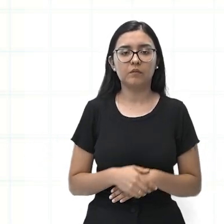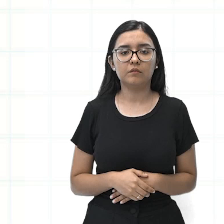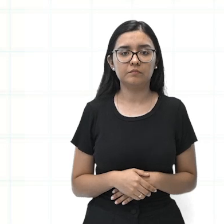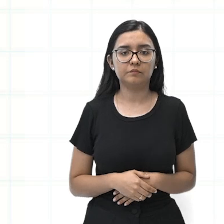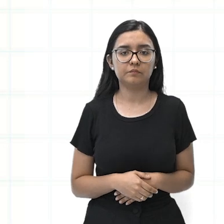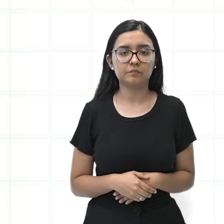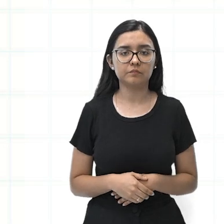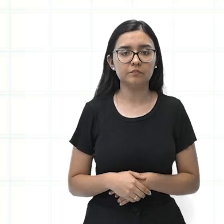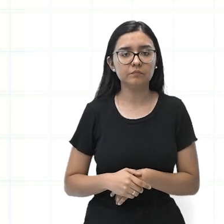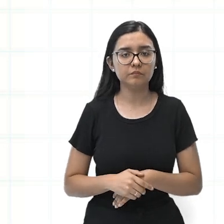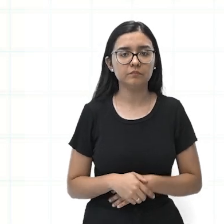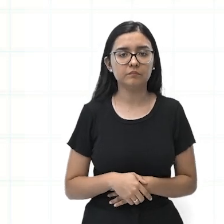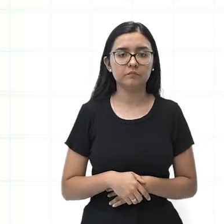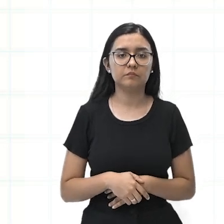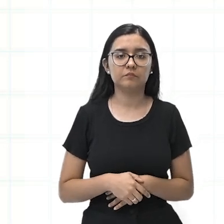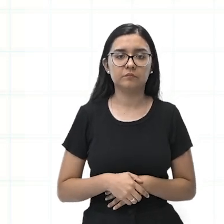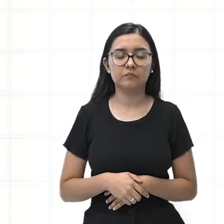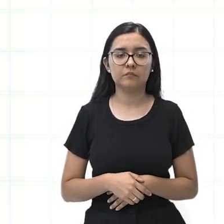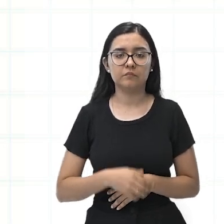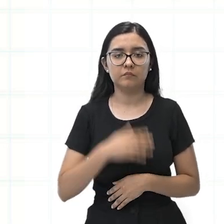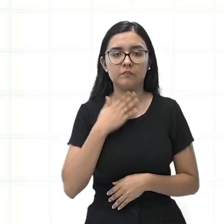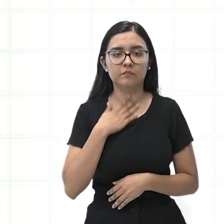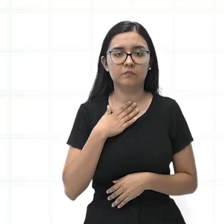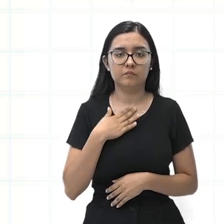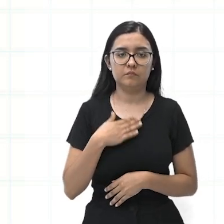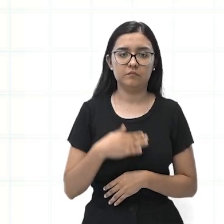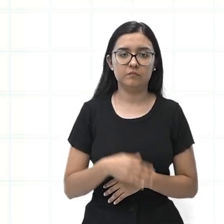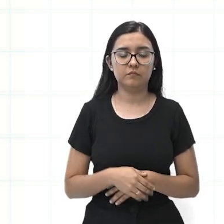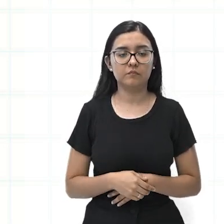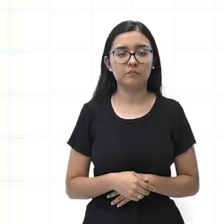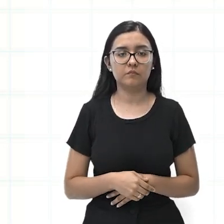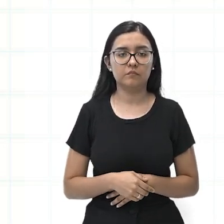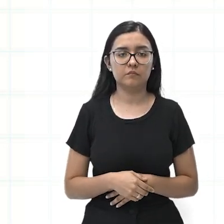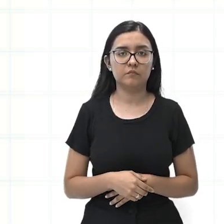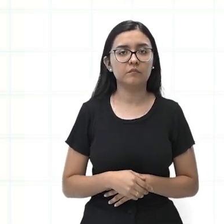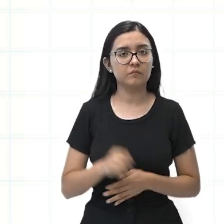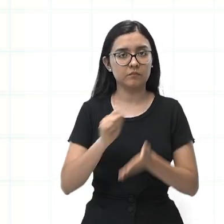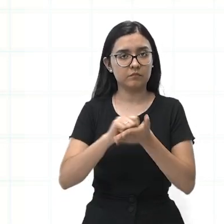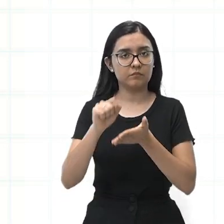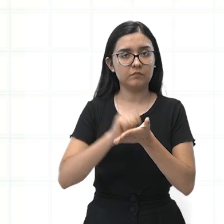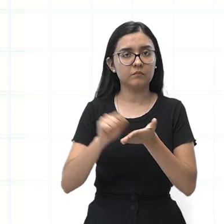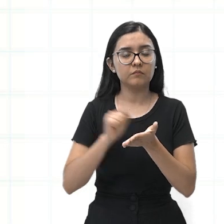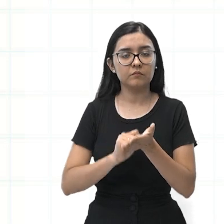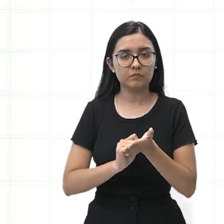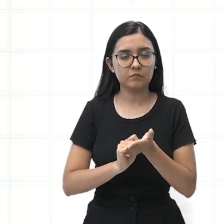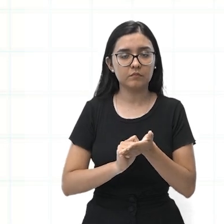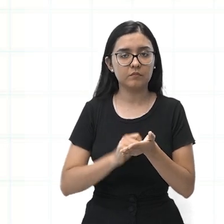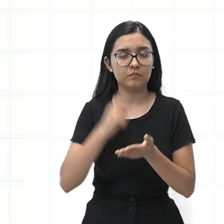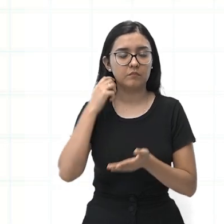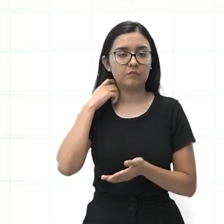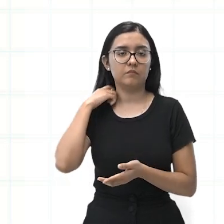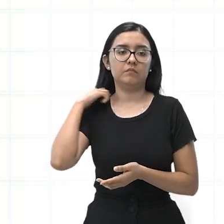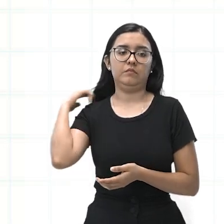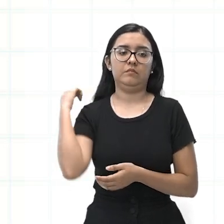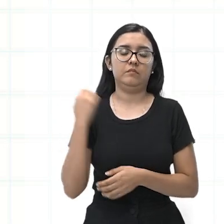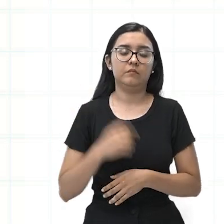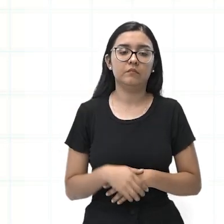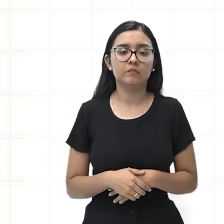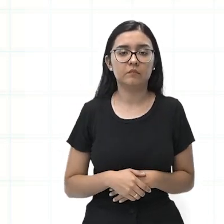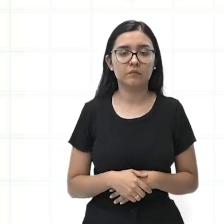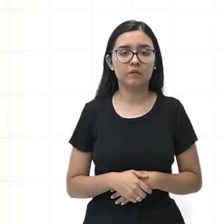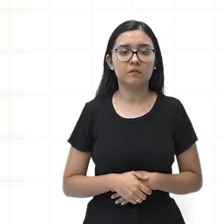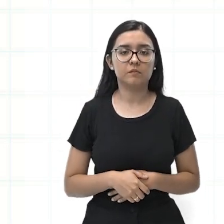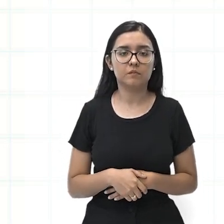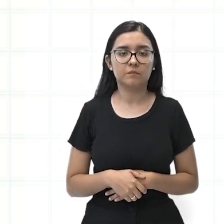Eu nasci. I was born, tá? Was born é nascer. Anotem aí. Nasci nesse caso, né? Eu nasci.